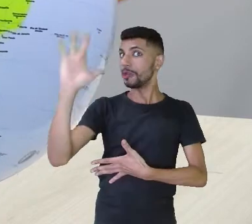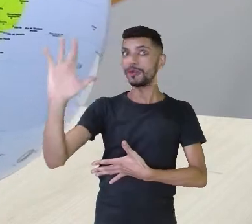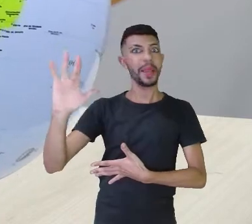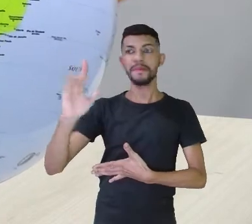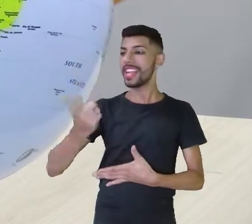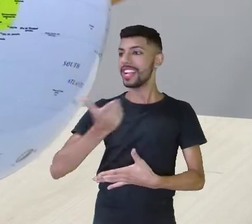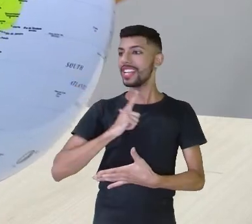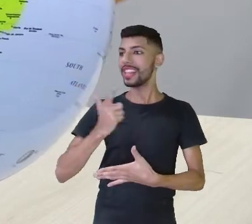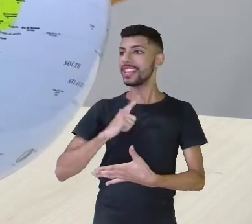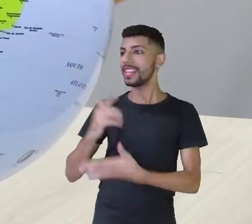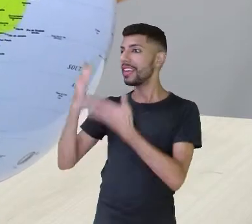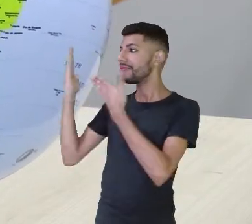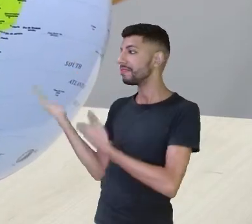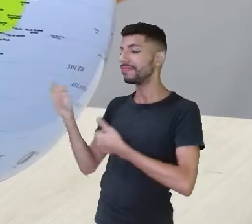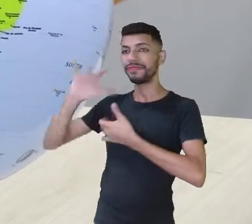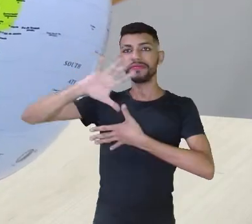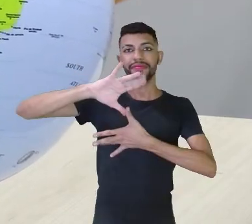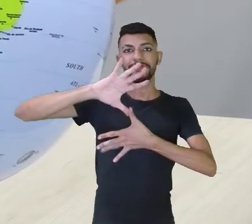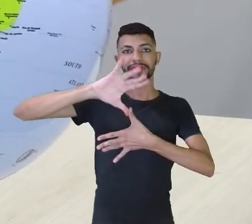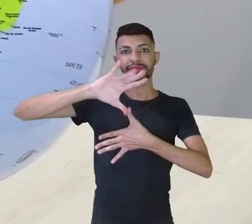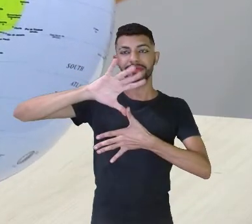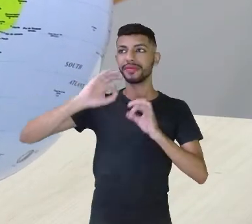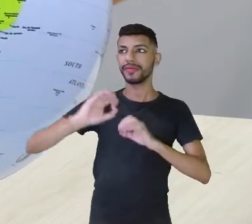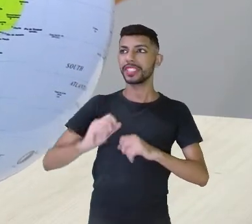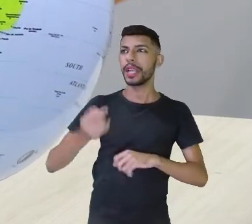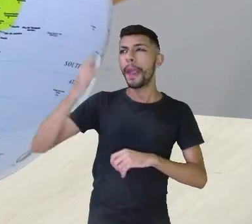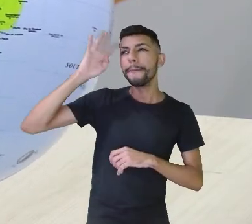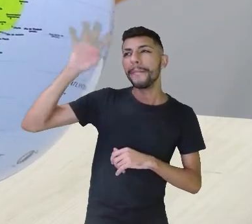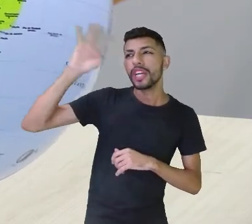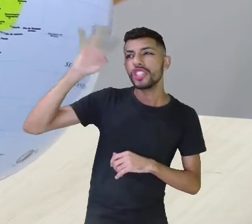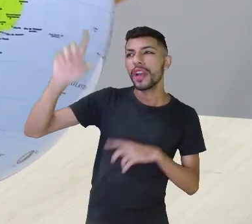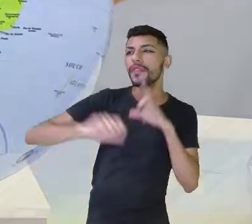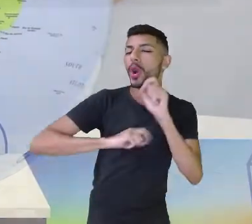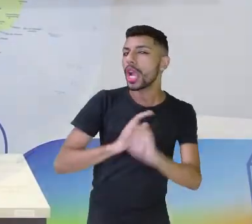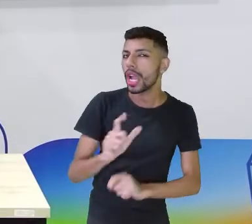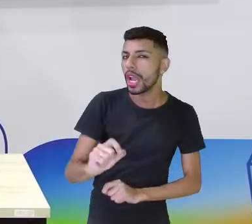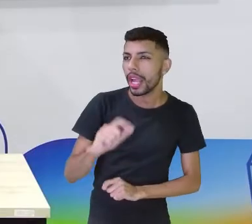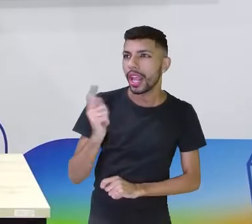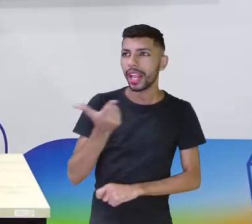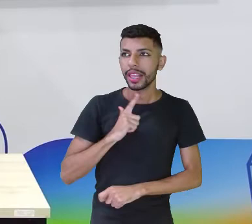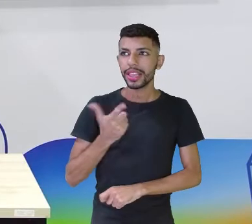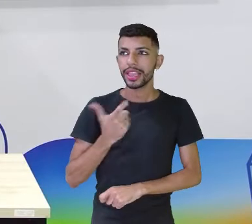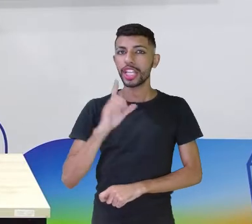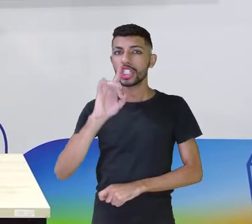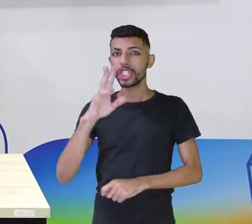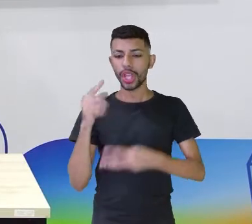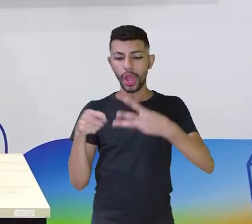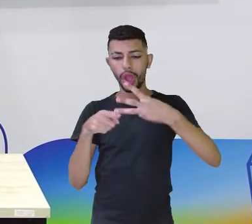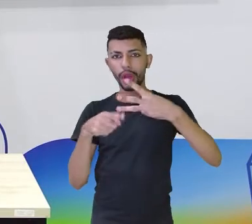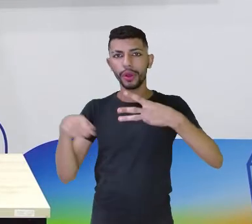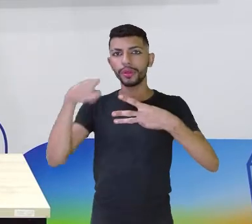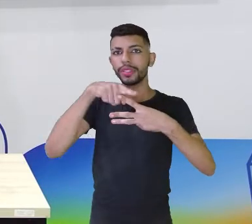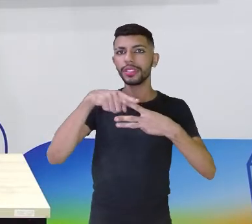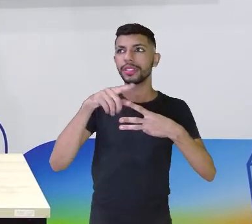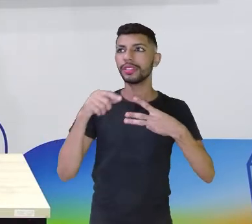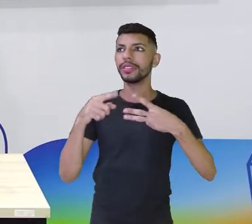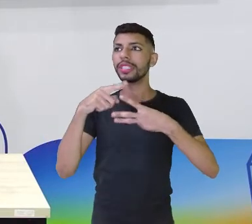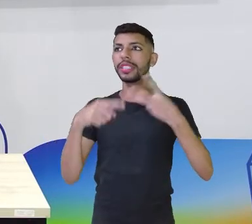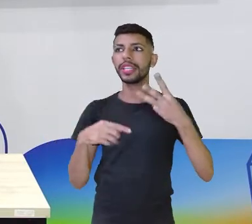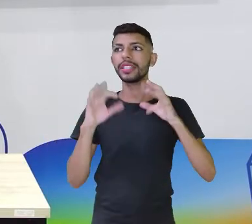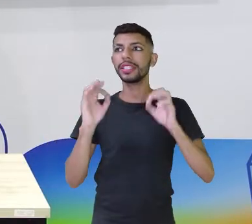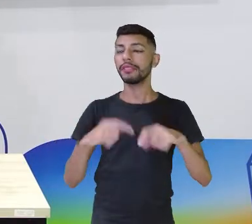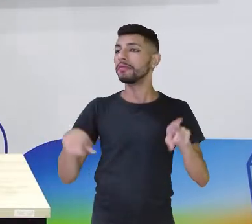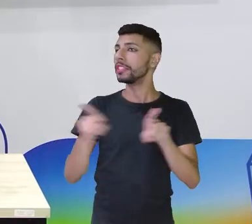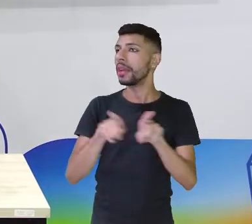ainda o continente americano. Eles achavam que existia apenas os outros 3. Nem Oceania eles acreditavam